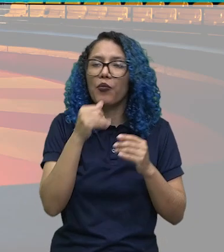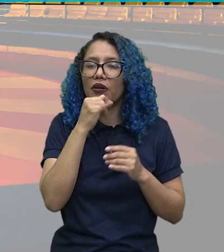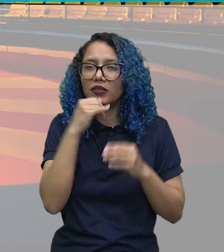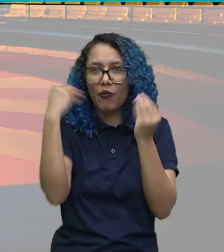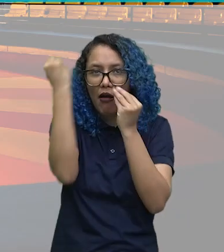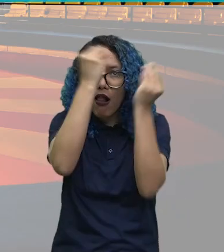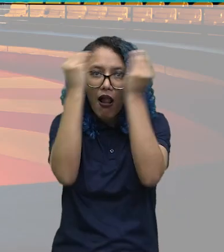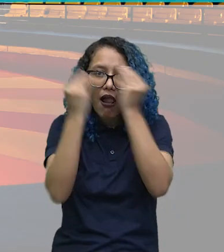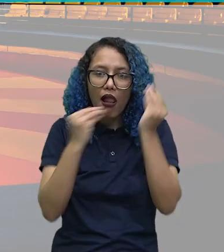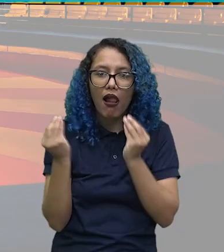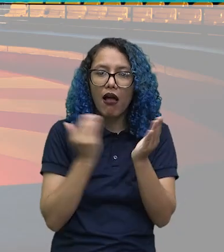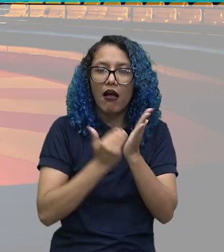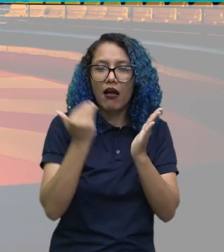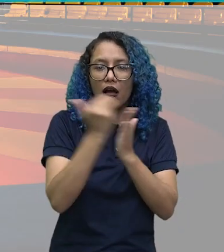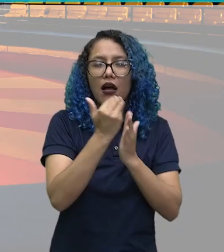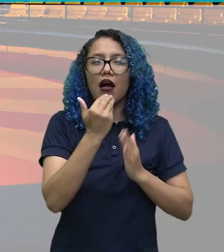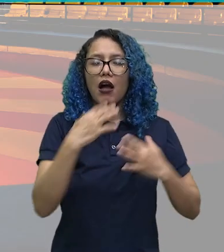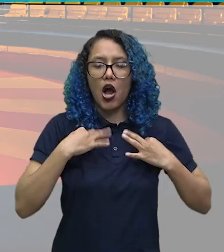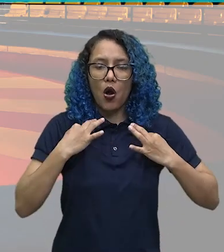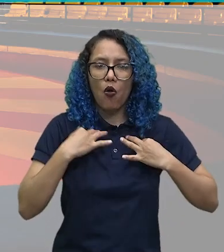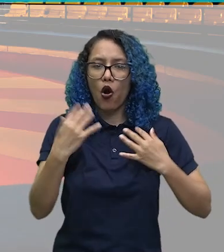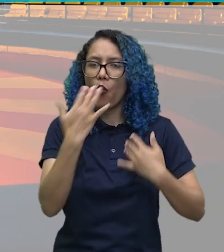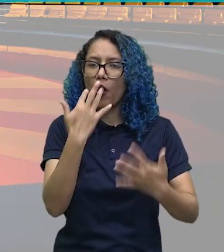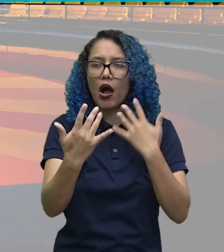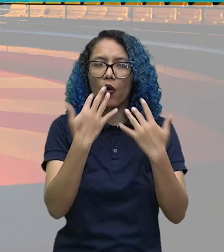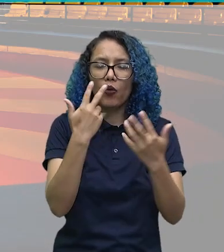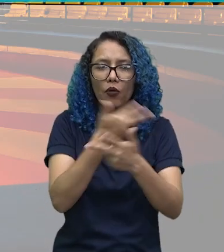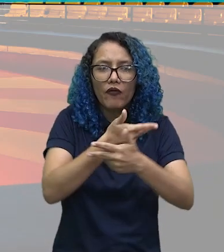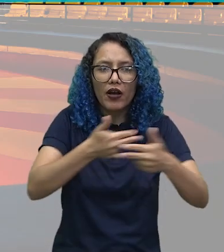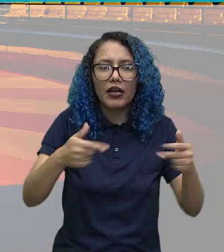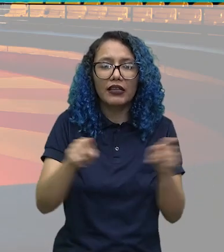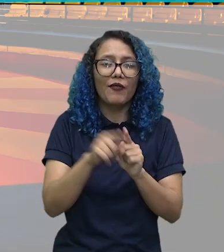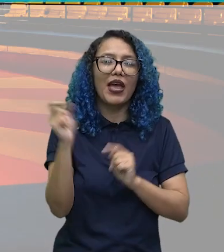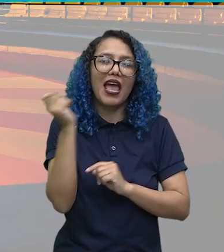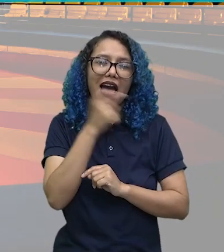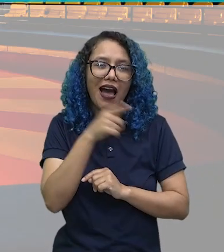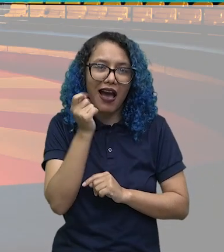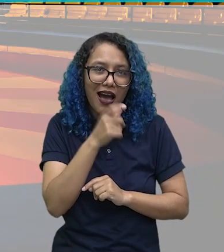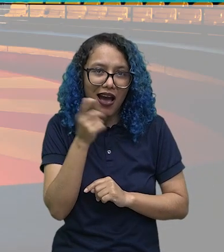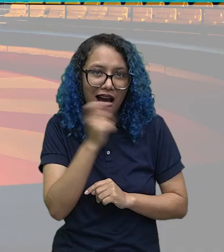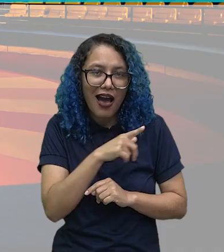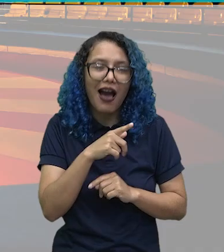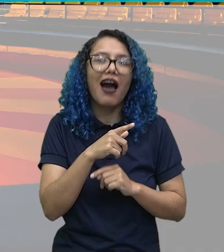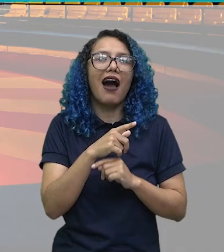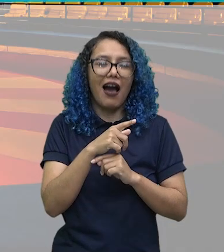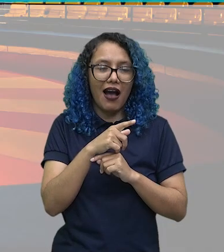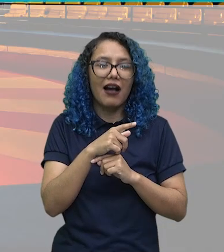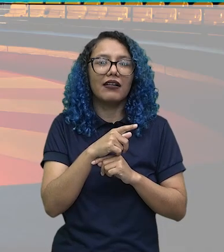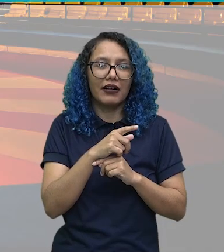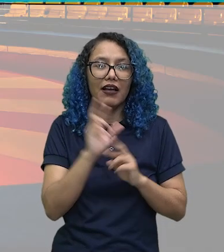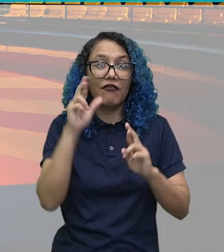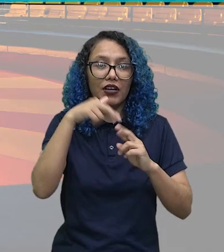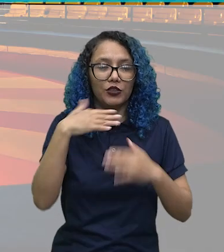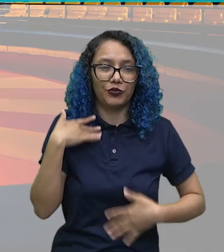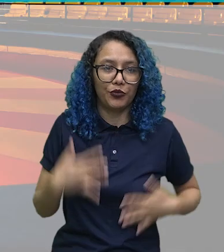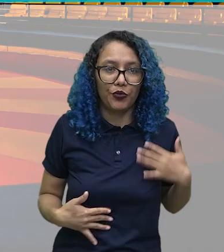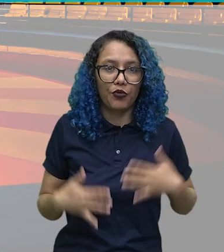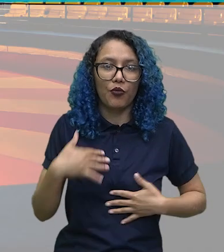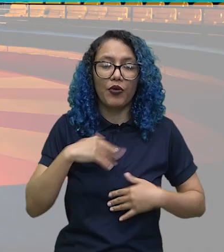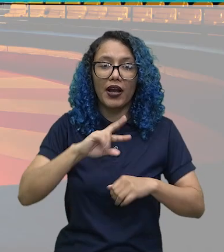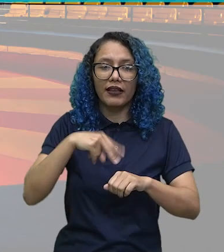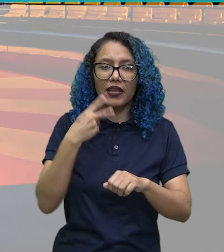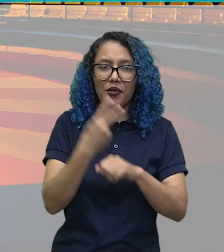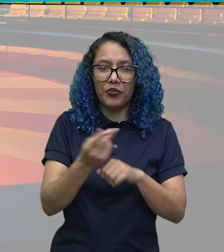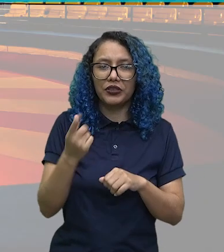maquiagem exagerada, roupas coloridas e humor físico. E, posteriormente, surgiram